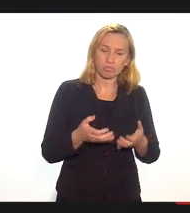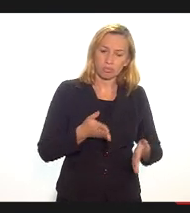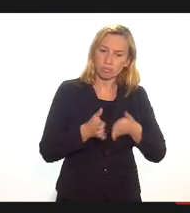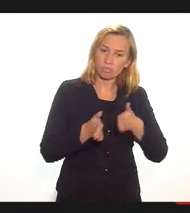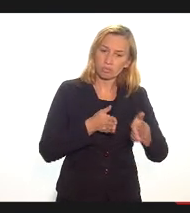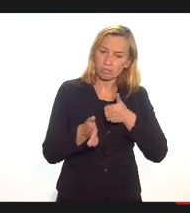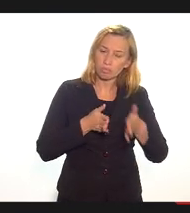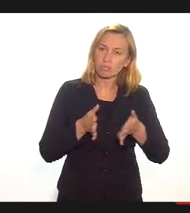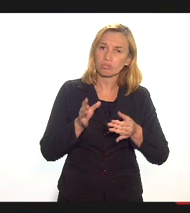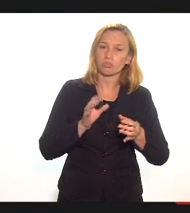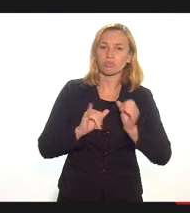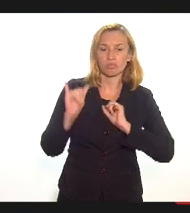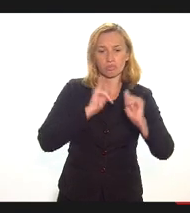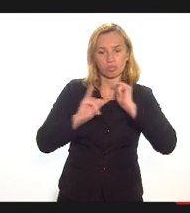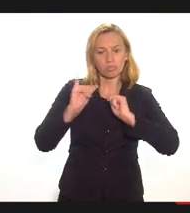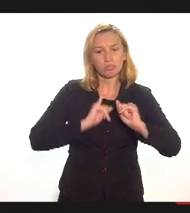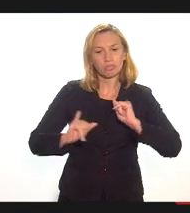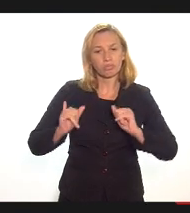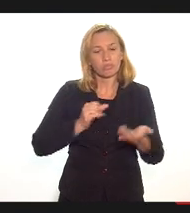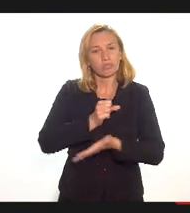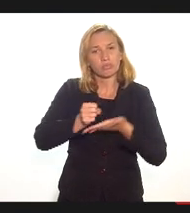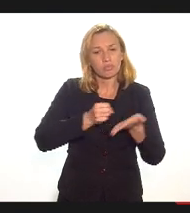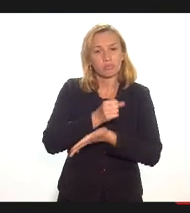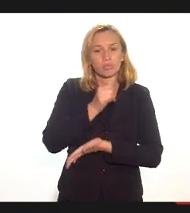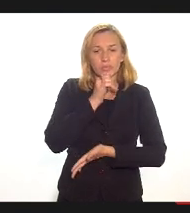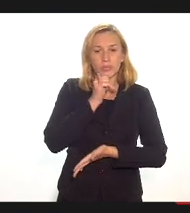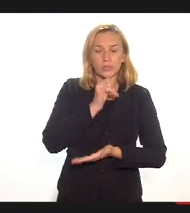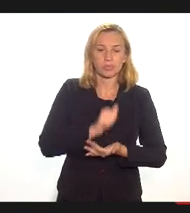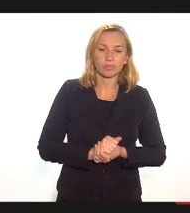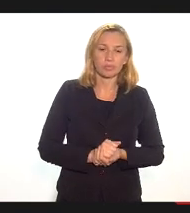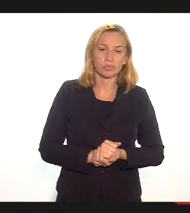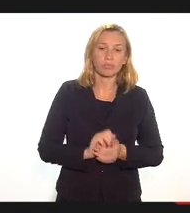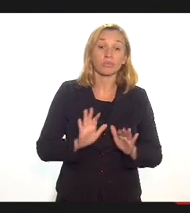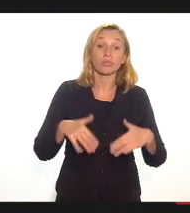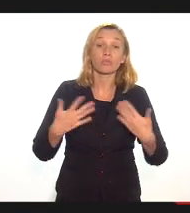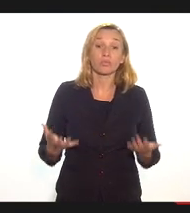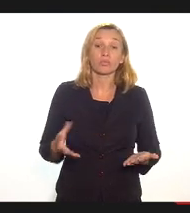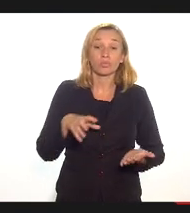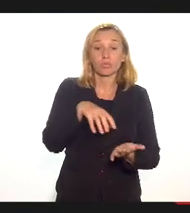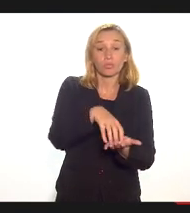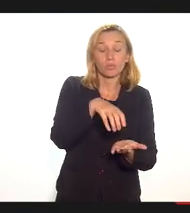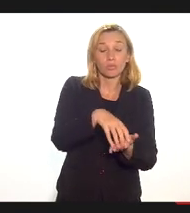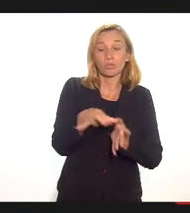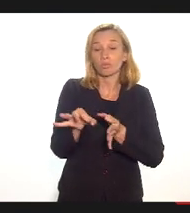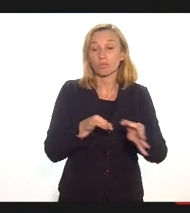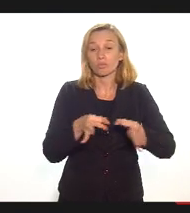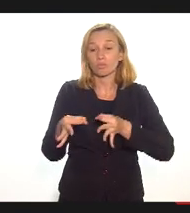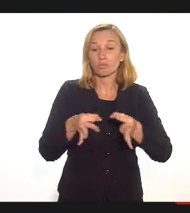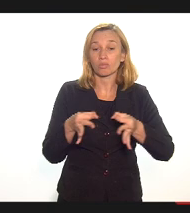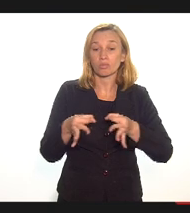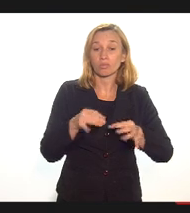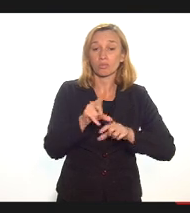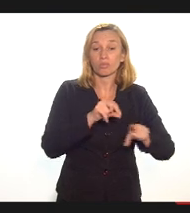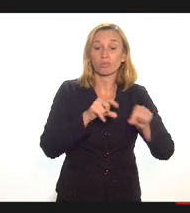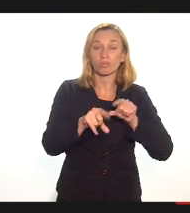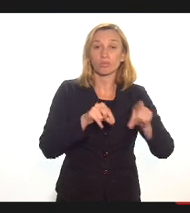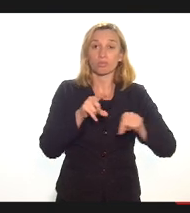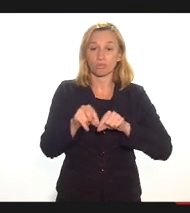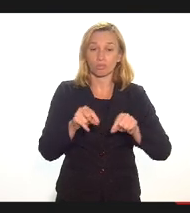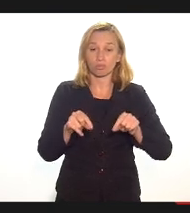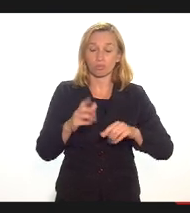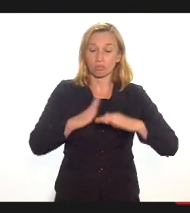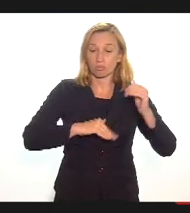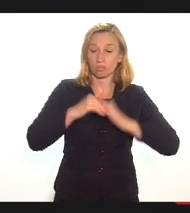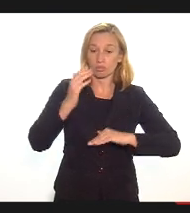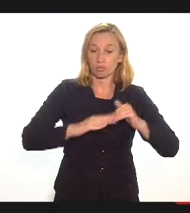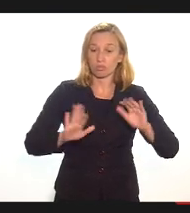a informações básicas, como, por exemplo, qual foi a banca que organizou o processo seletivo e quais foram os fiscais